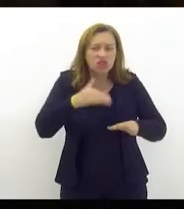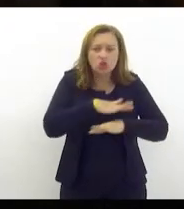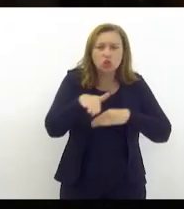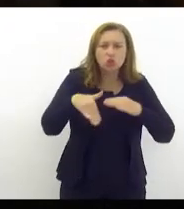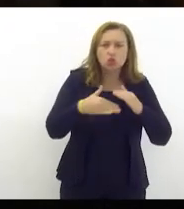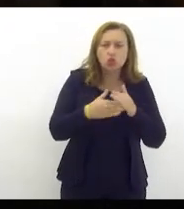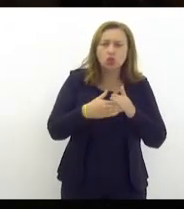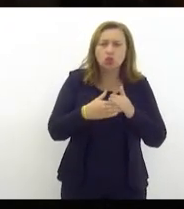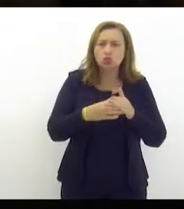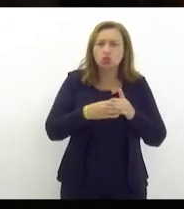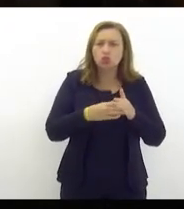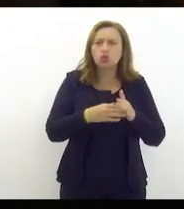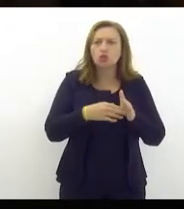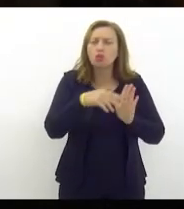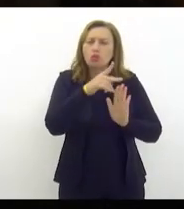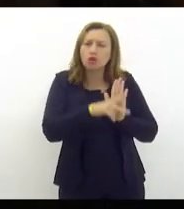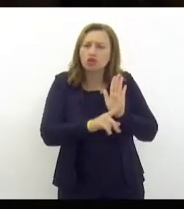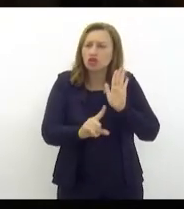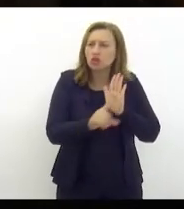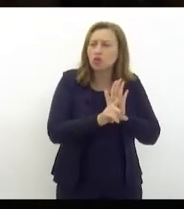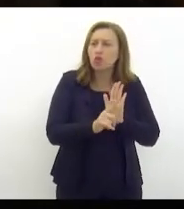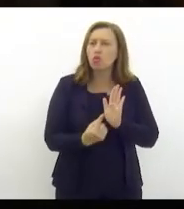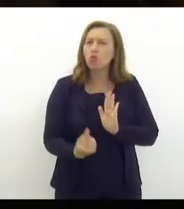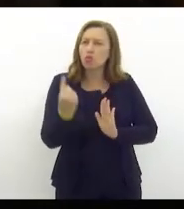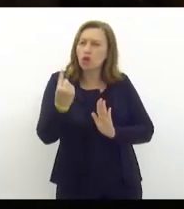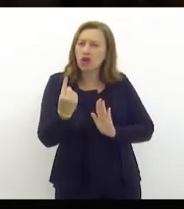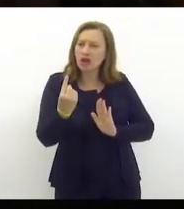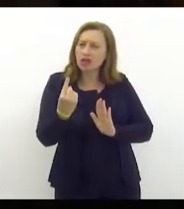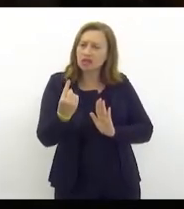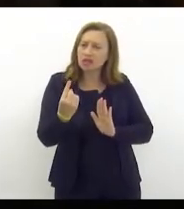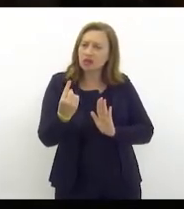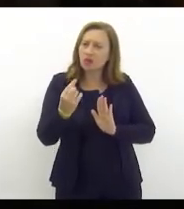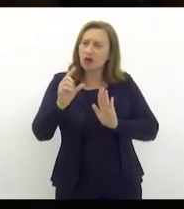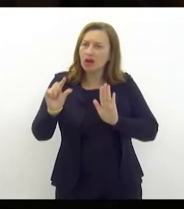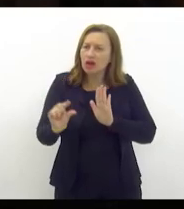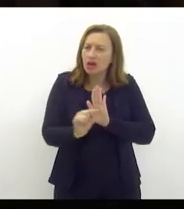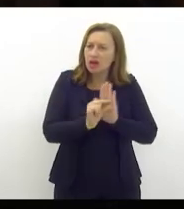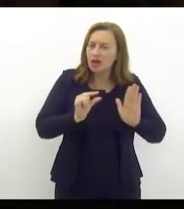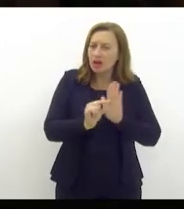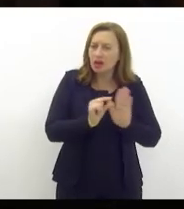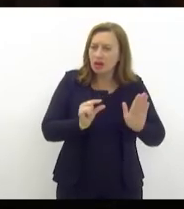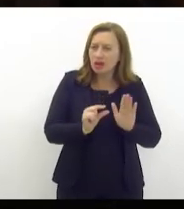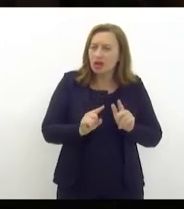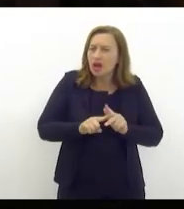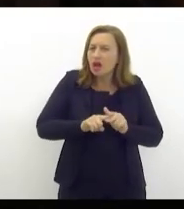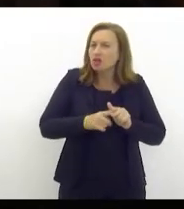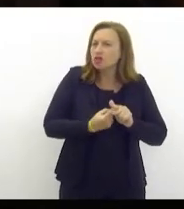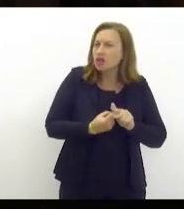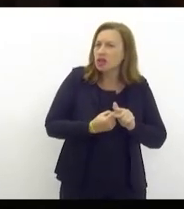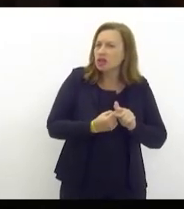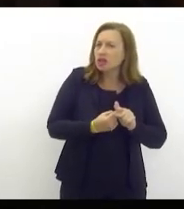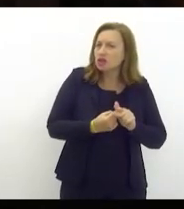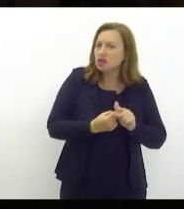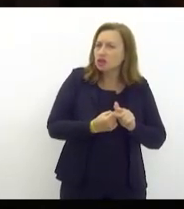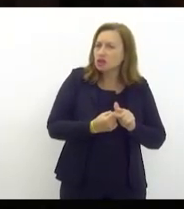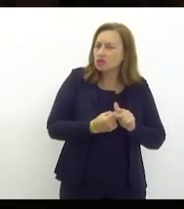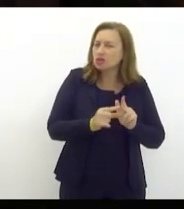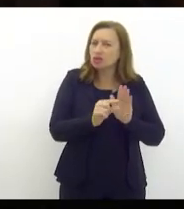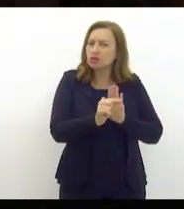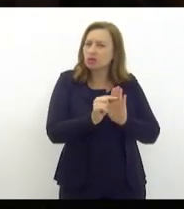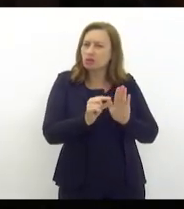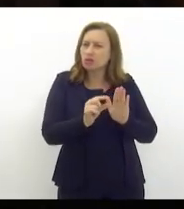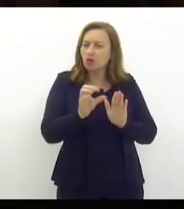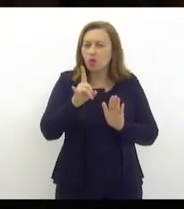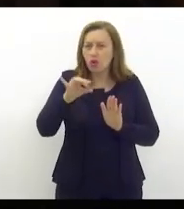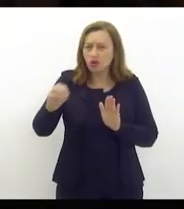projetos de lei. Um em relação à ementa. Está escrito assim: altera dispositivo do Código de